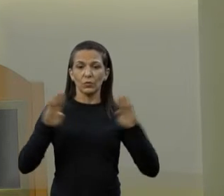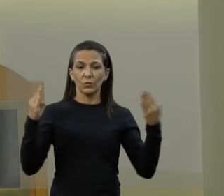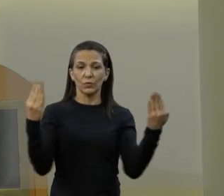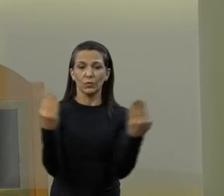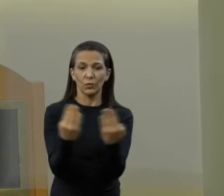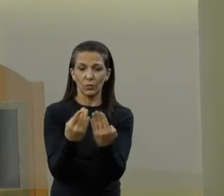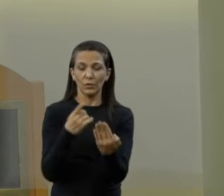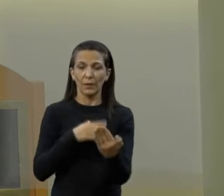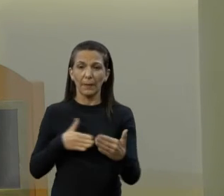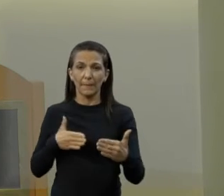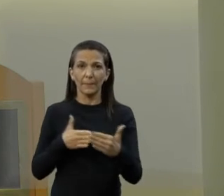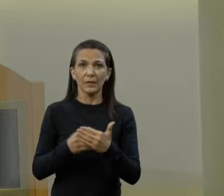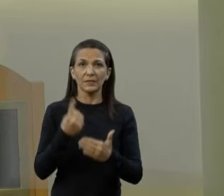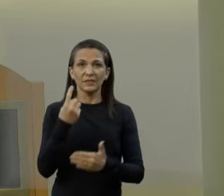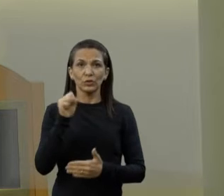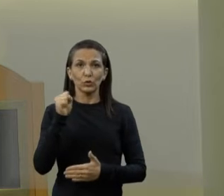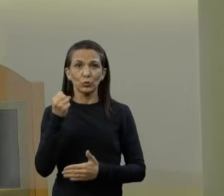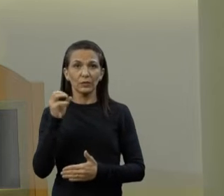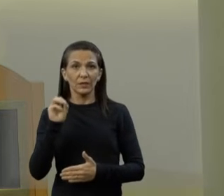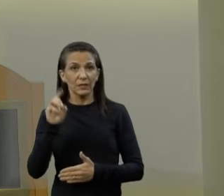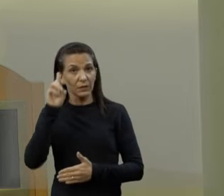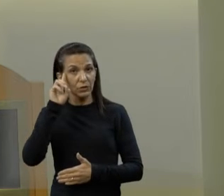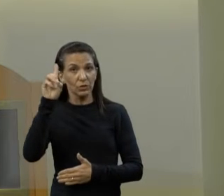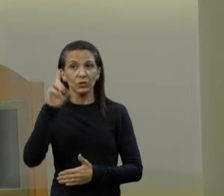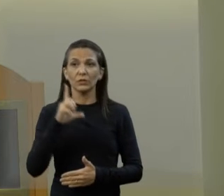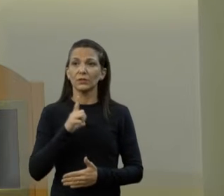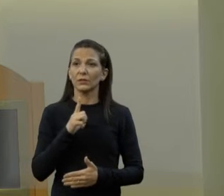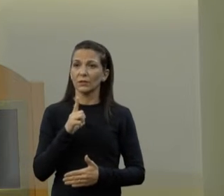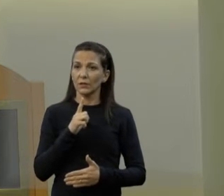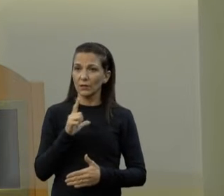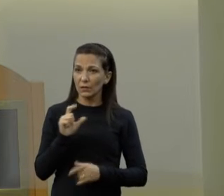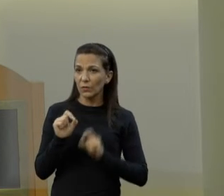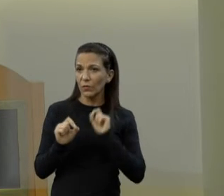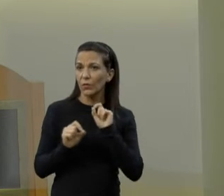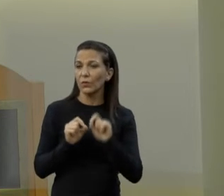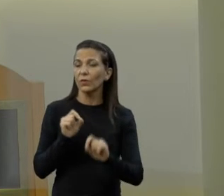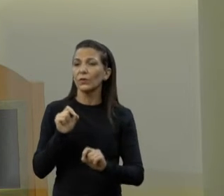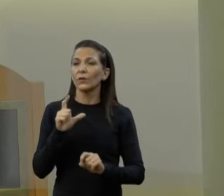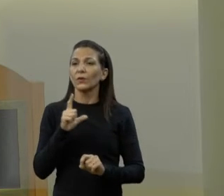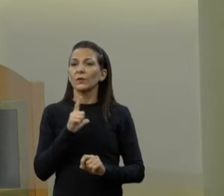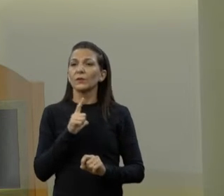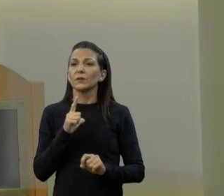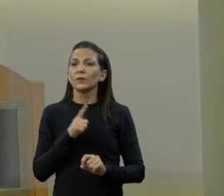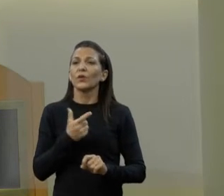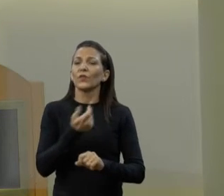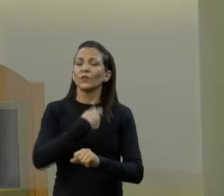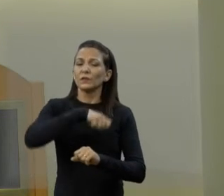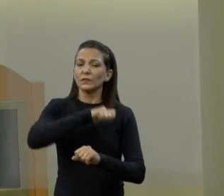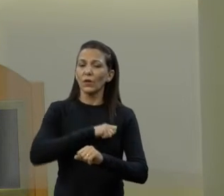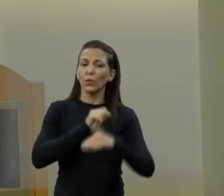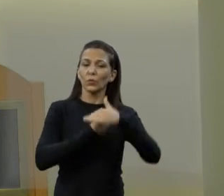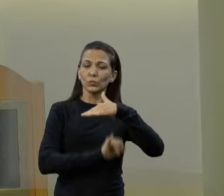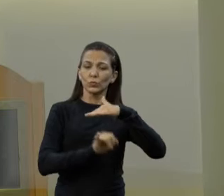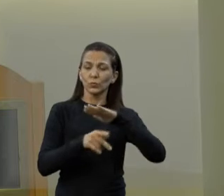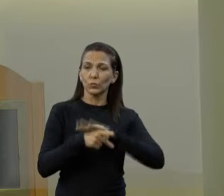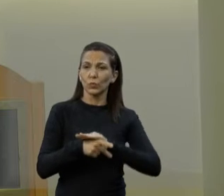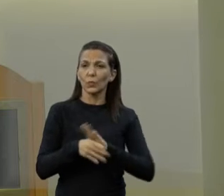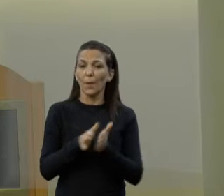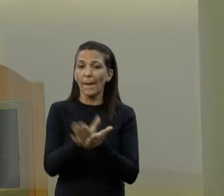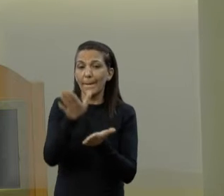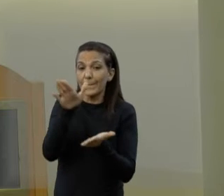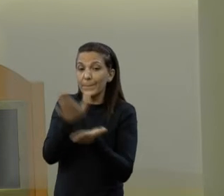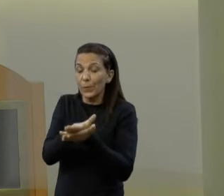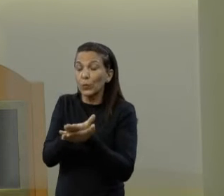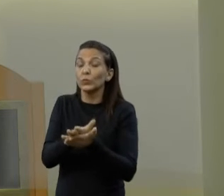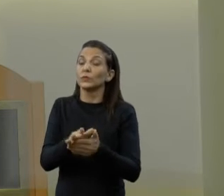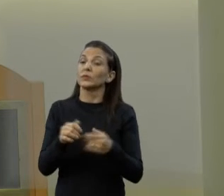reincida dentro do prazo de 180 Dias ambos a contar notificação pelo órgão fiscalizador Essa será isenta da pena de